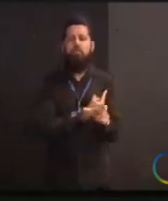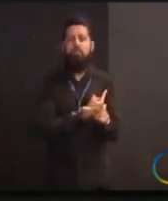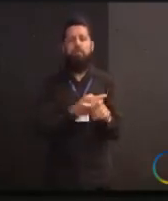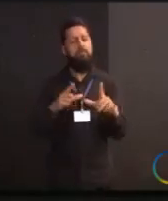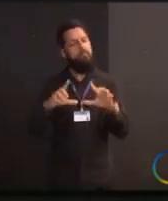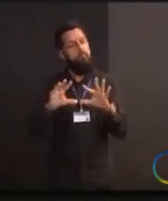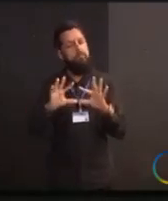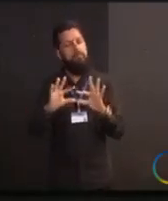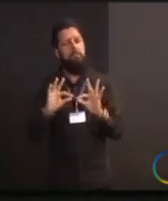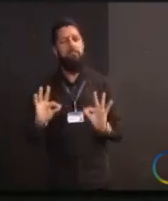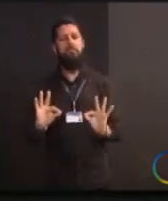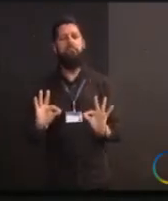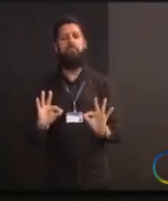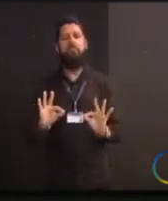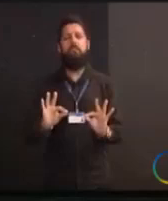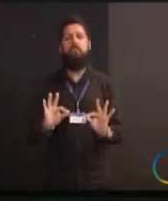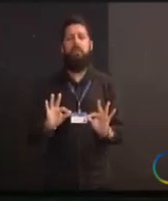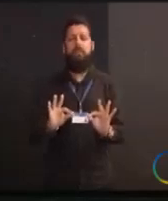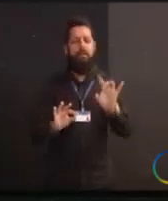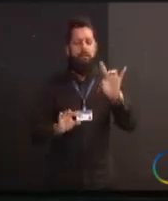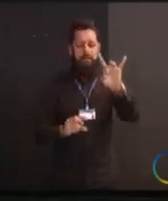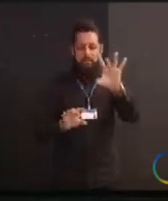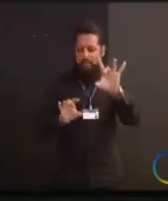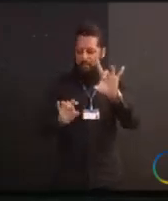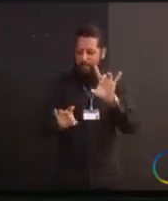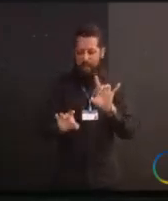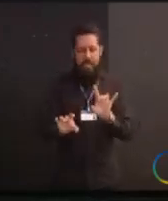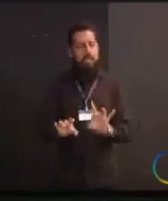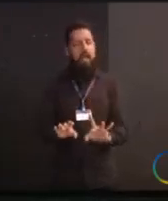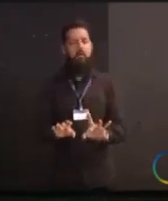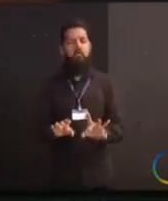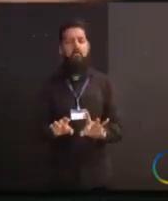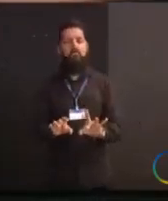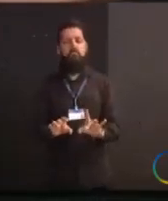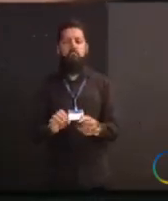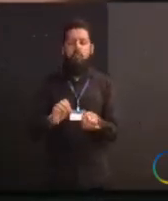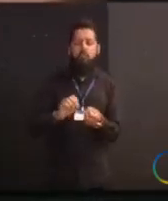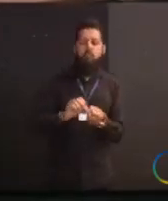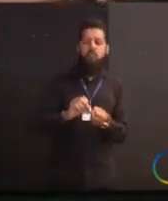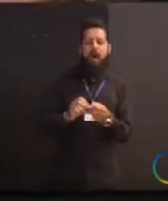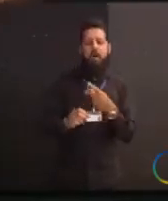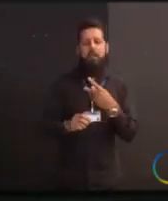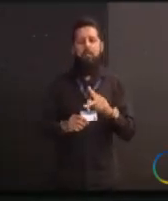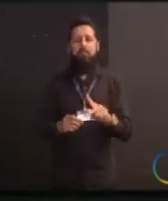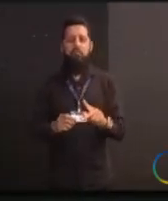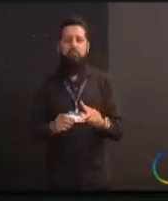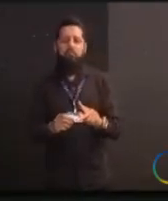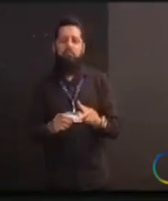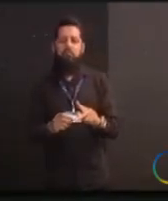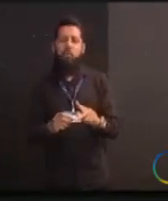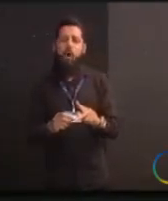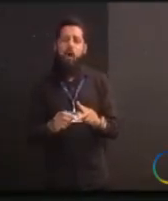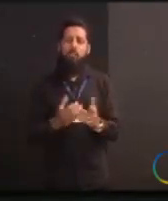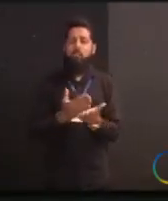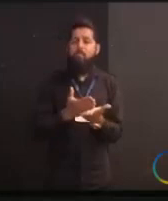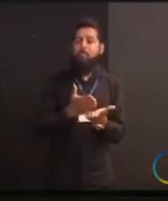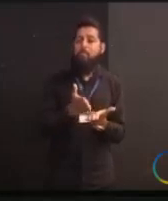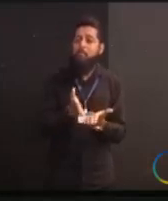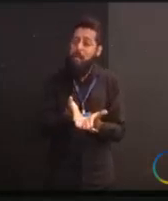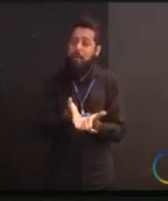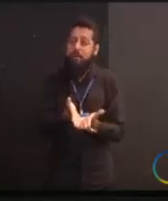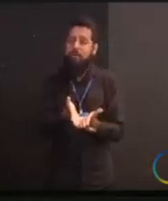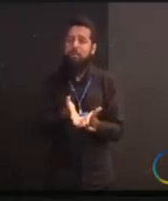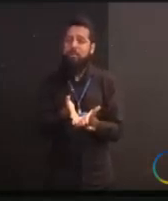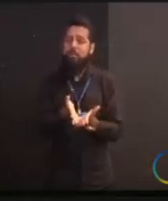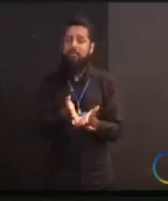Simples. Cada um de nós fazendo a sua parte. Mas é sempre... Tem